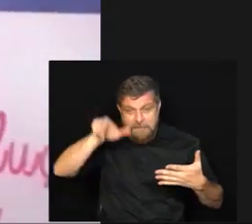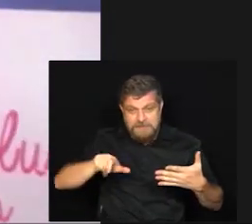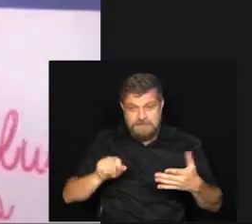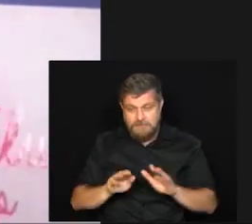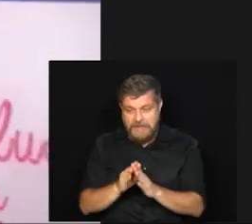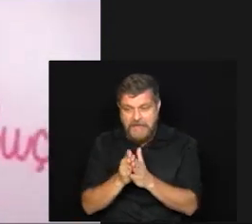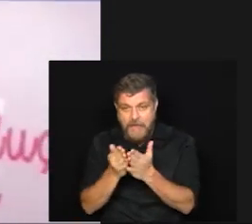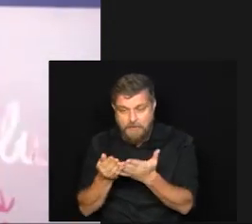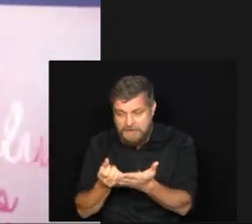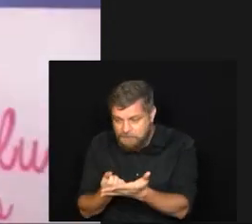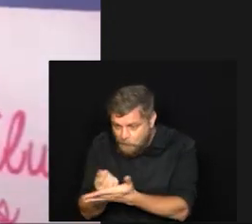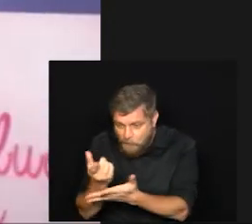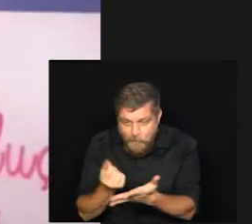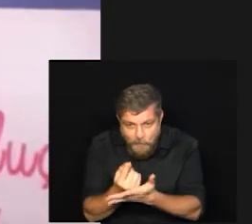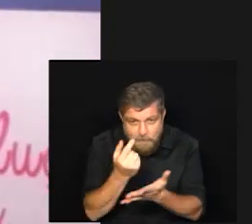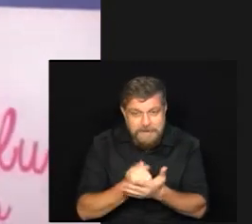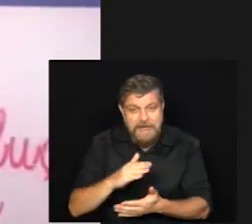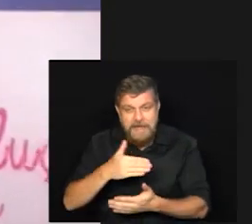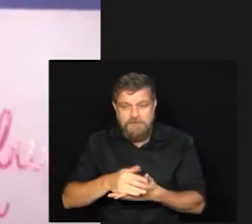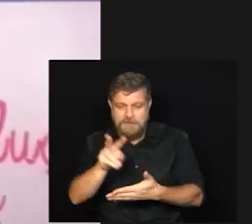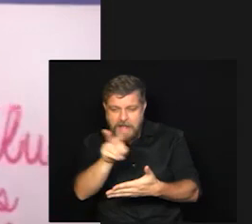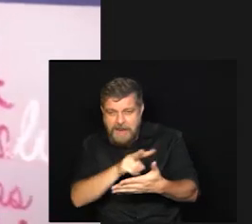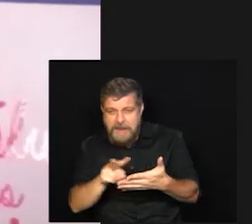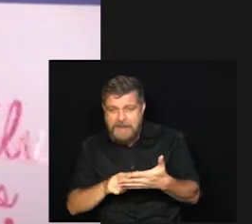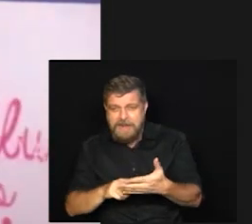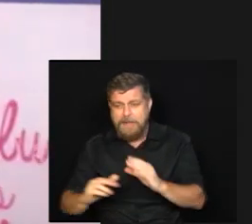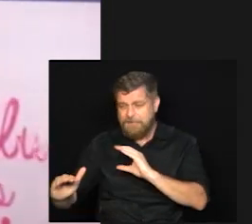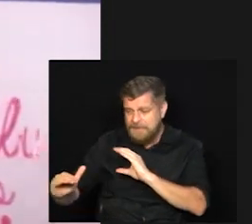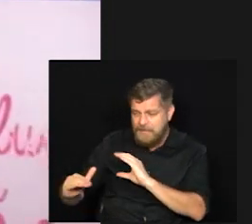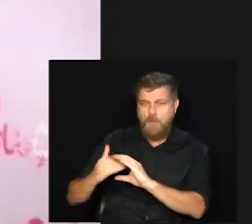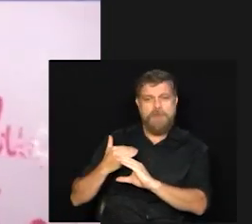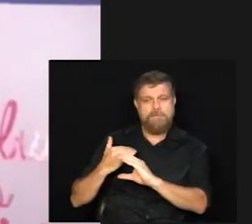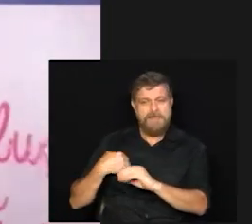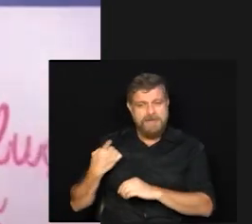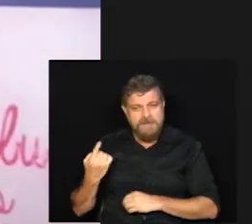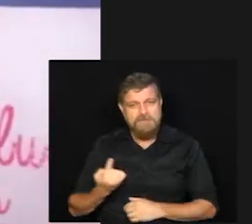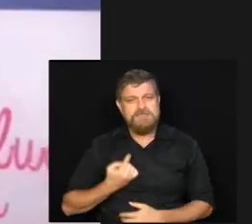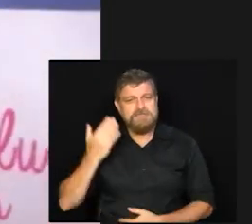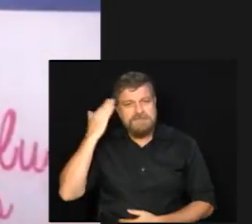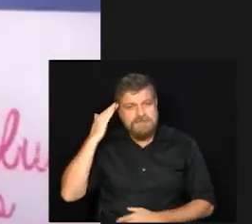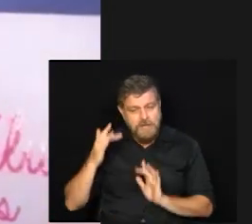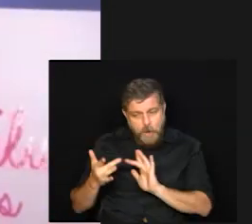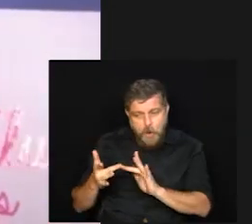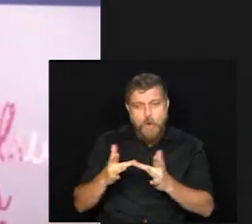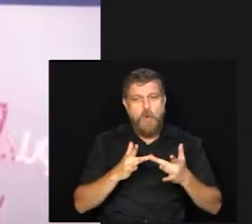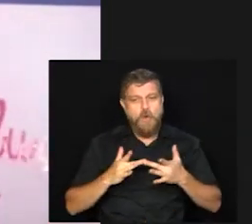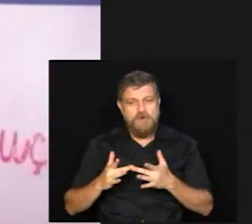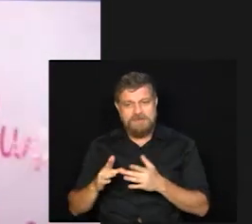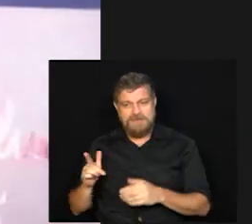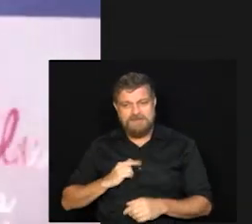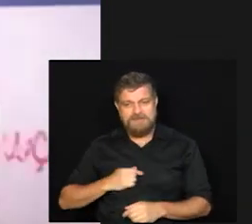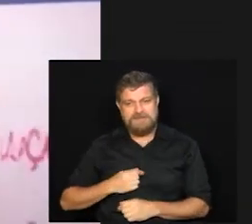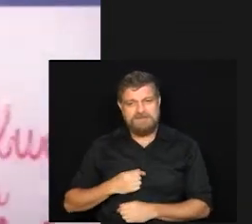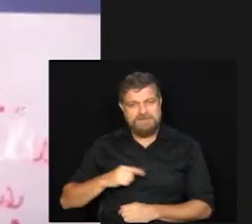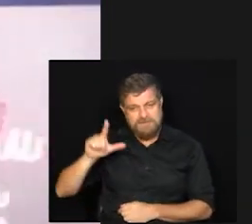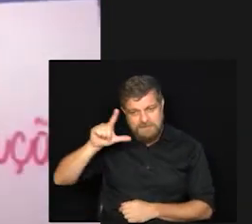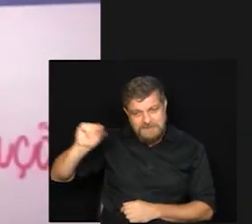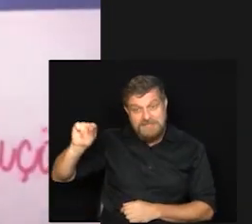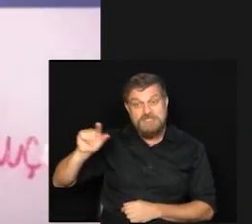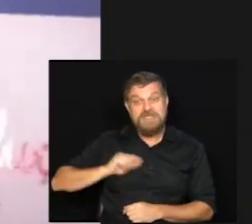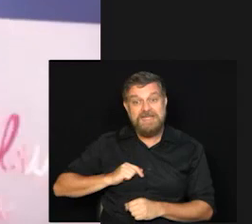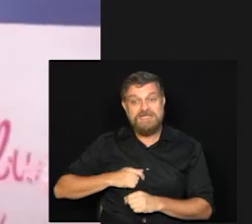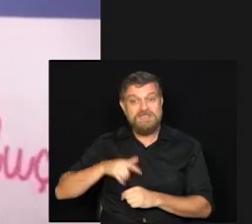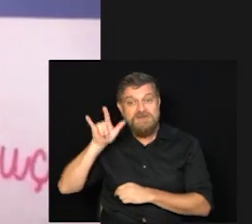adquirir o livro, quando finalizar, manda um e-mail para a gente, entre em contato pelo direct do Instagram, porque a gente